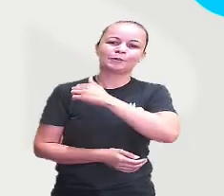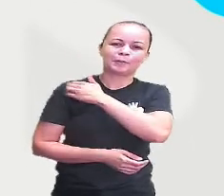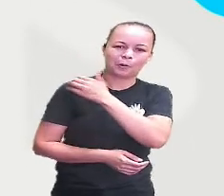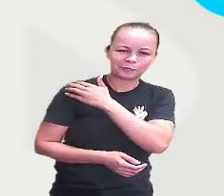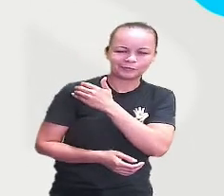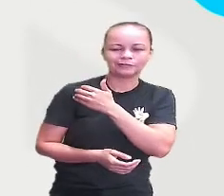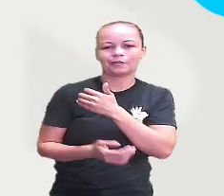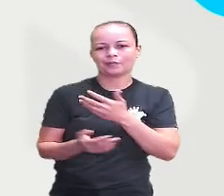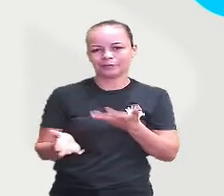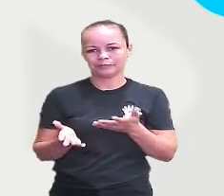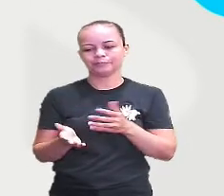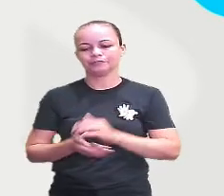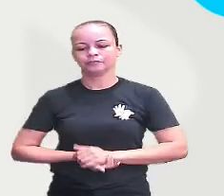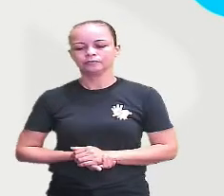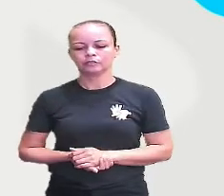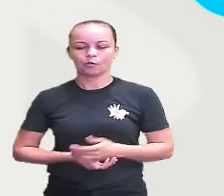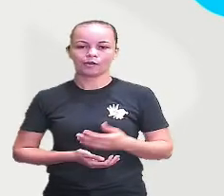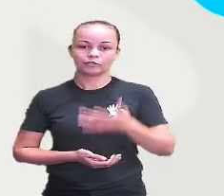tá?